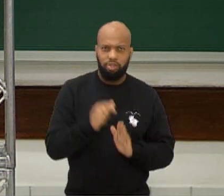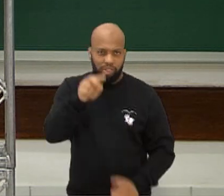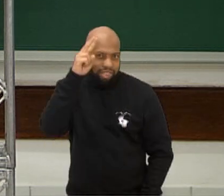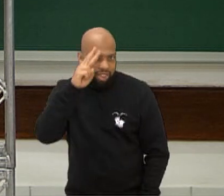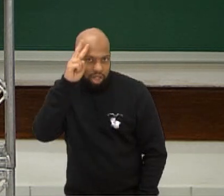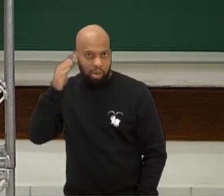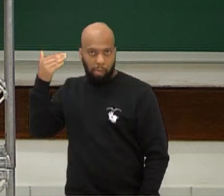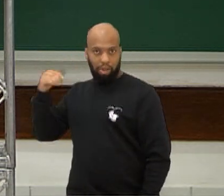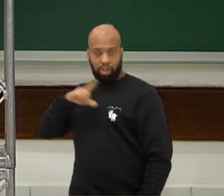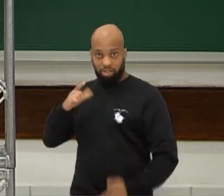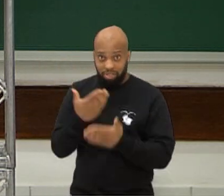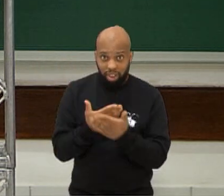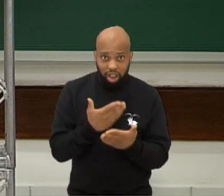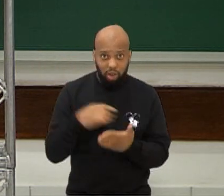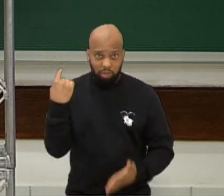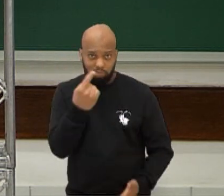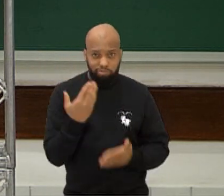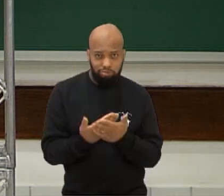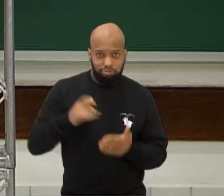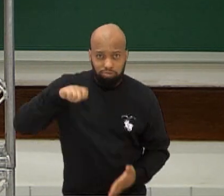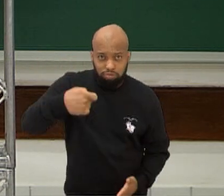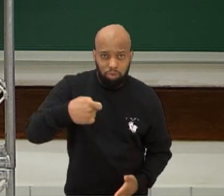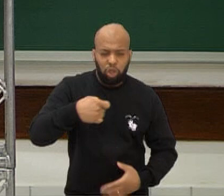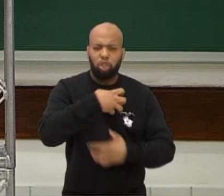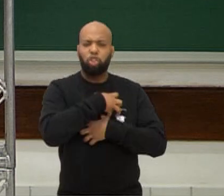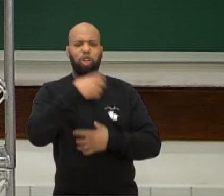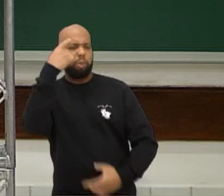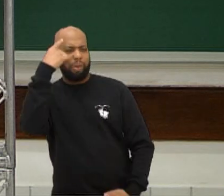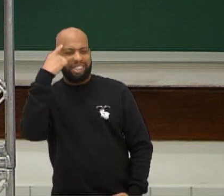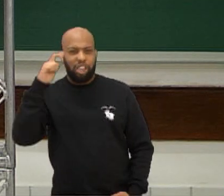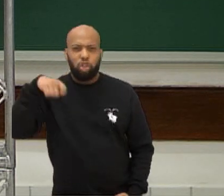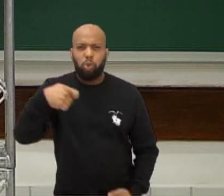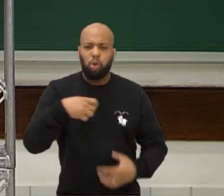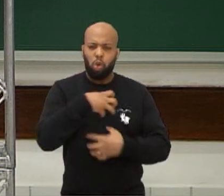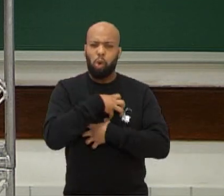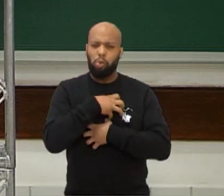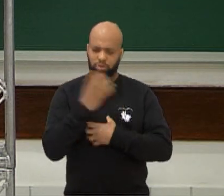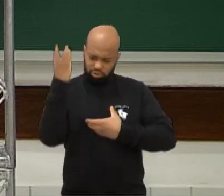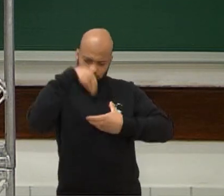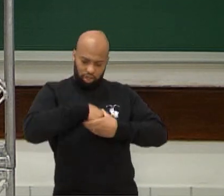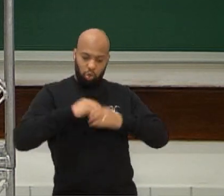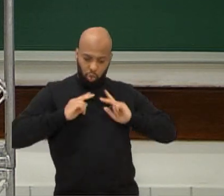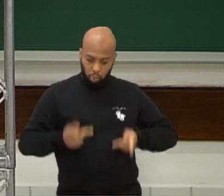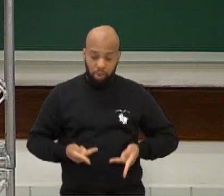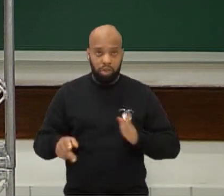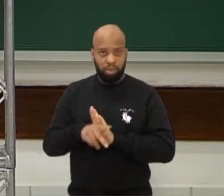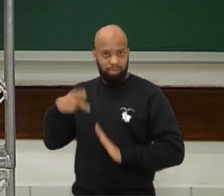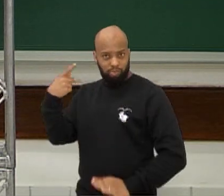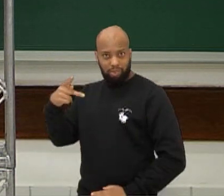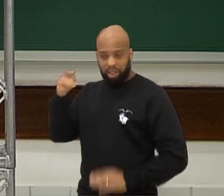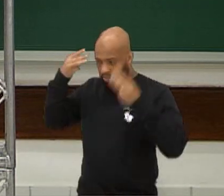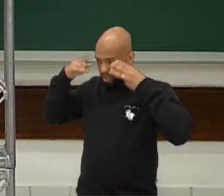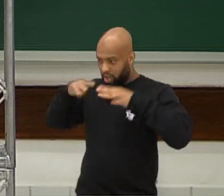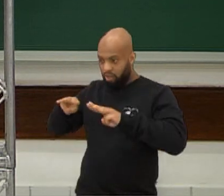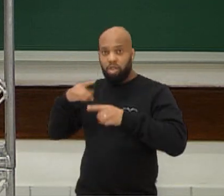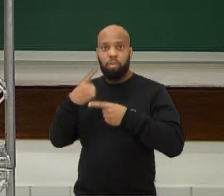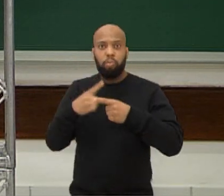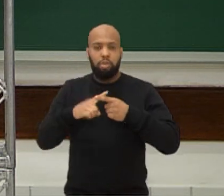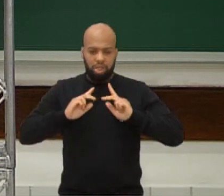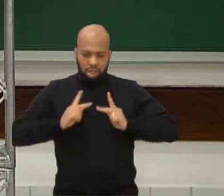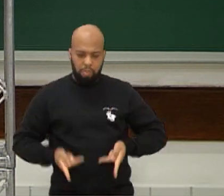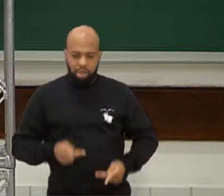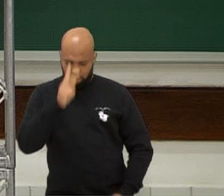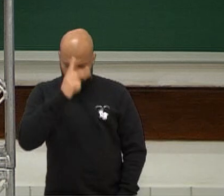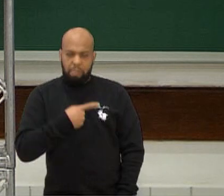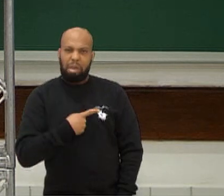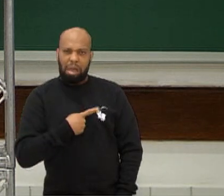aula anterior, quando nós falamos um pouquinho sobre essa noção de natureza humana que o Maquiavel assume? O ser humano ele tende a ser